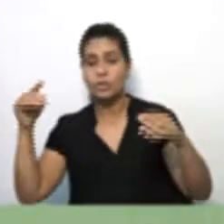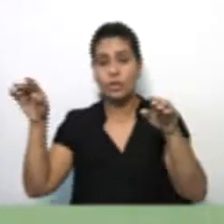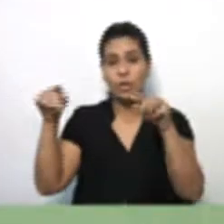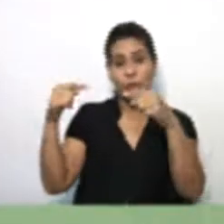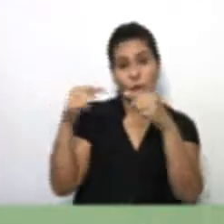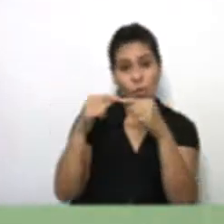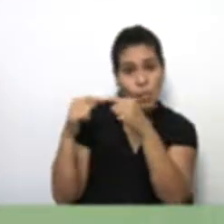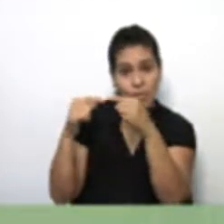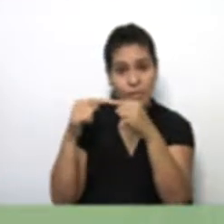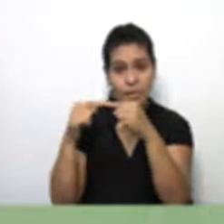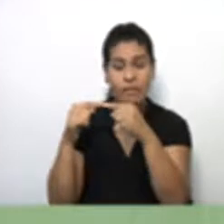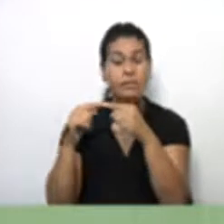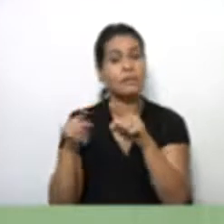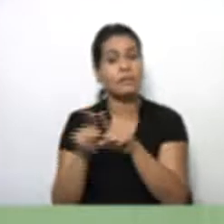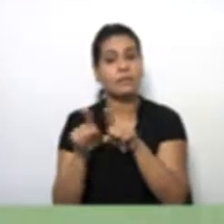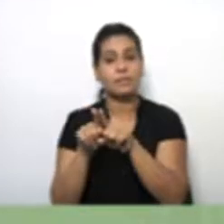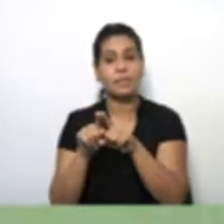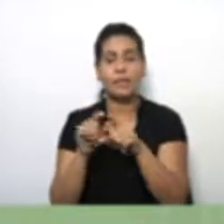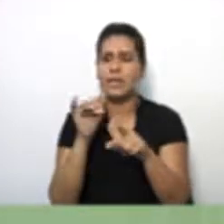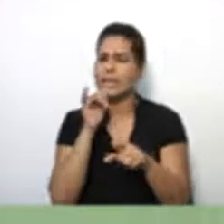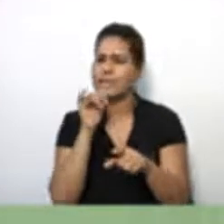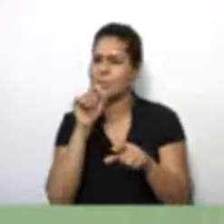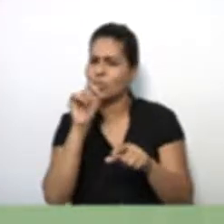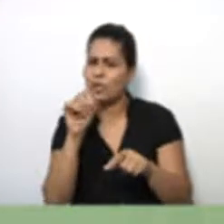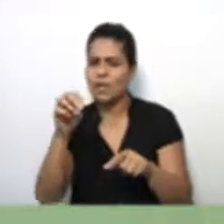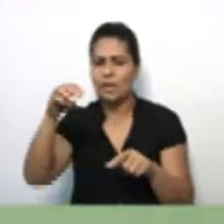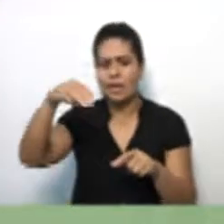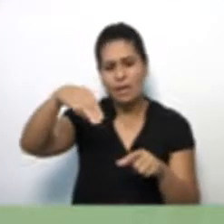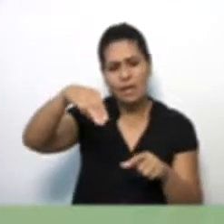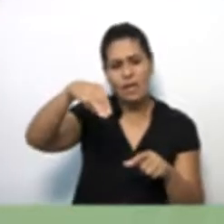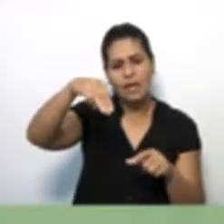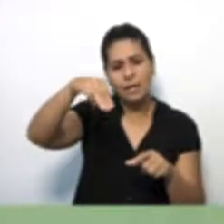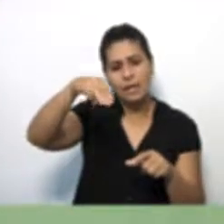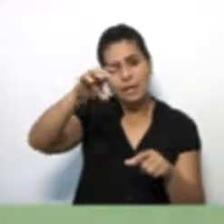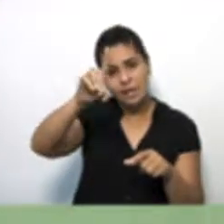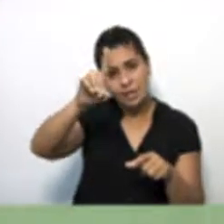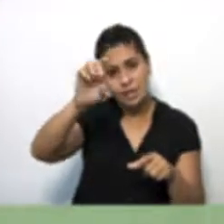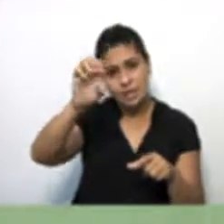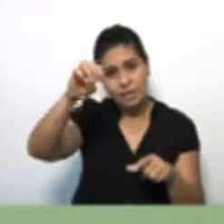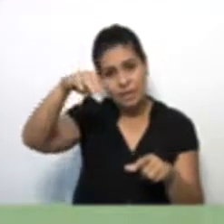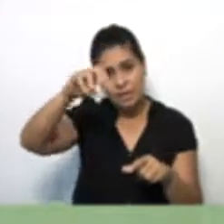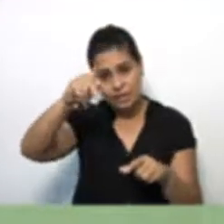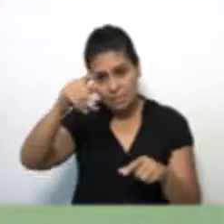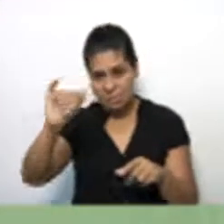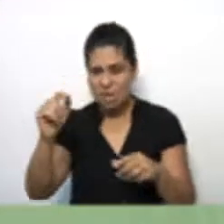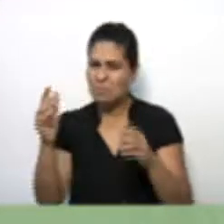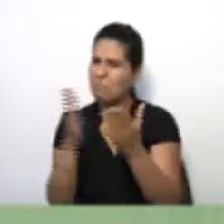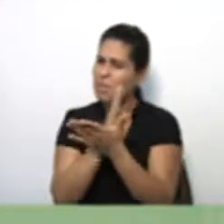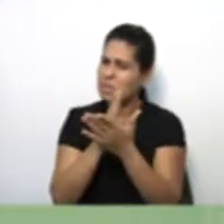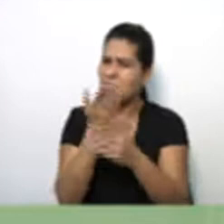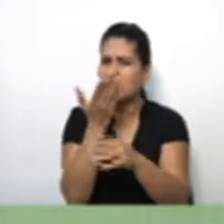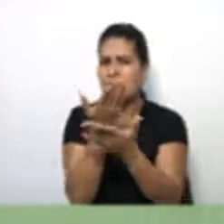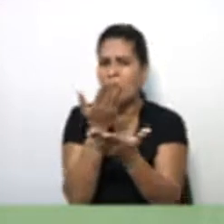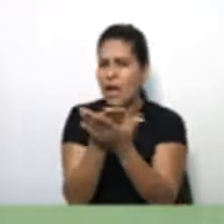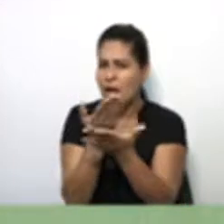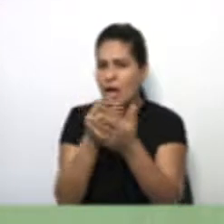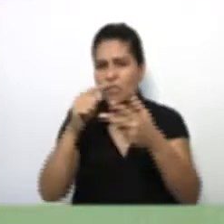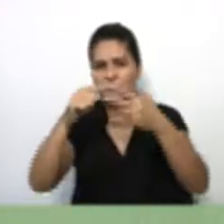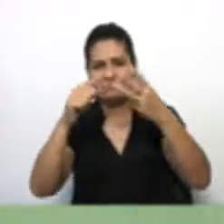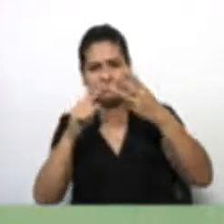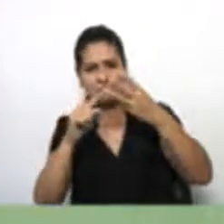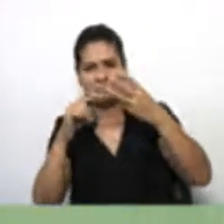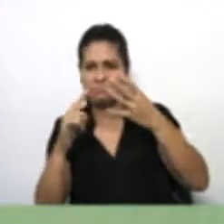combinados. Com medidas de desempenho. Vamos trabalhar com isso aqui também, ó. Desempenho lá na aula 3 ou 4. Em que o planejador procura